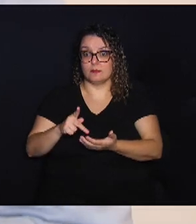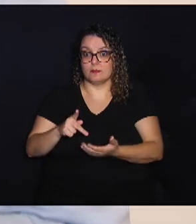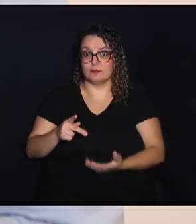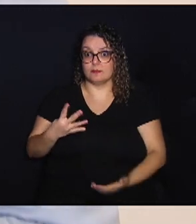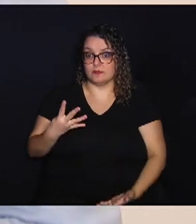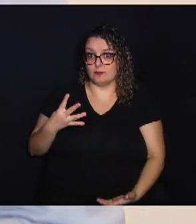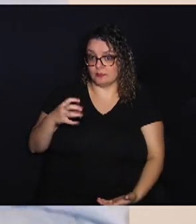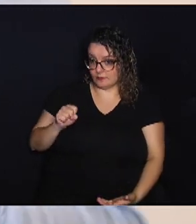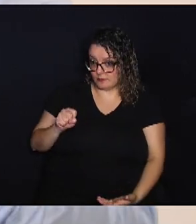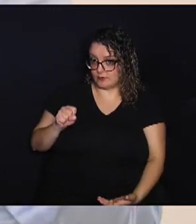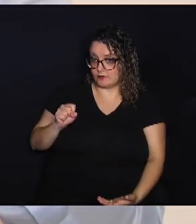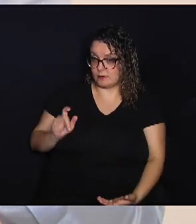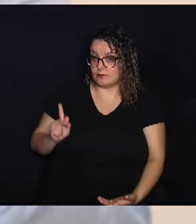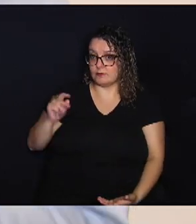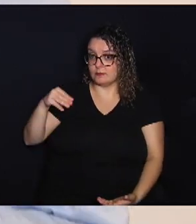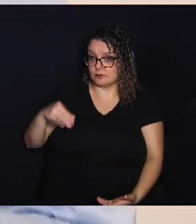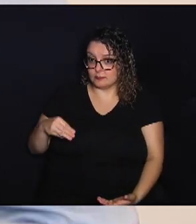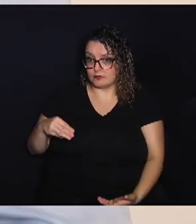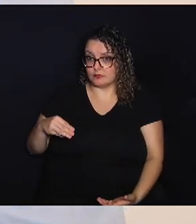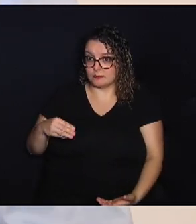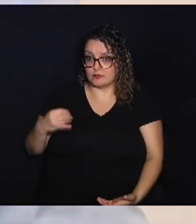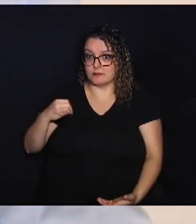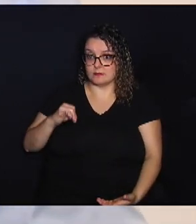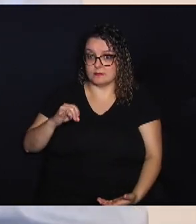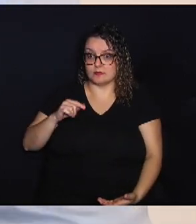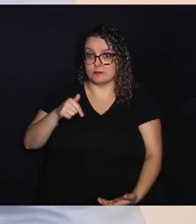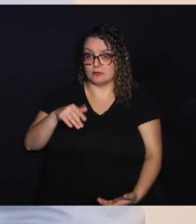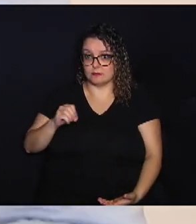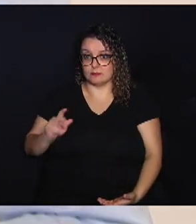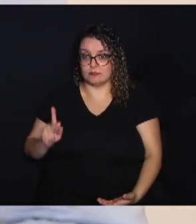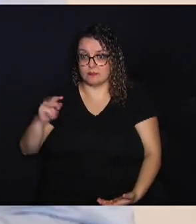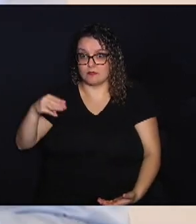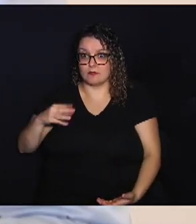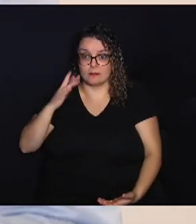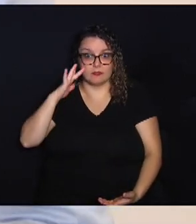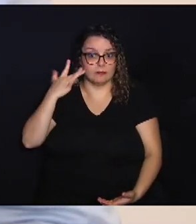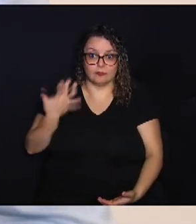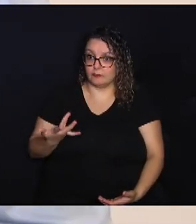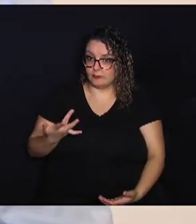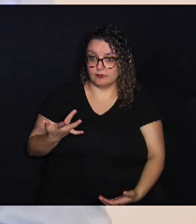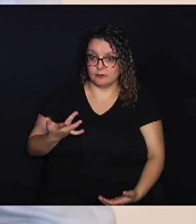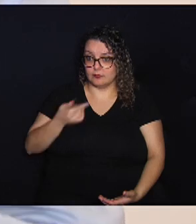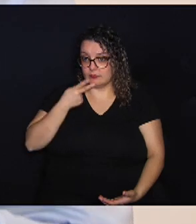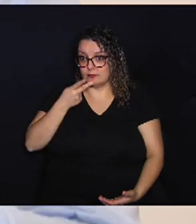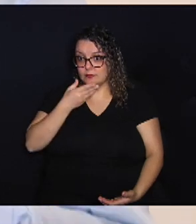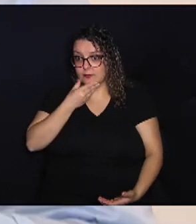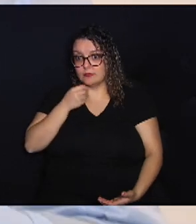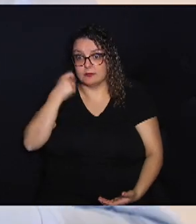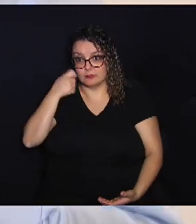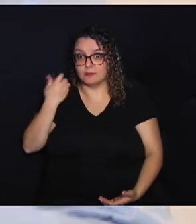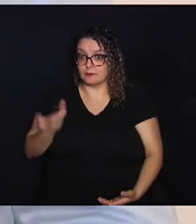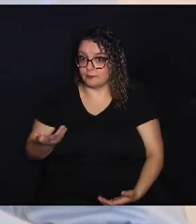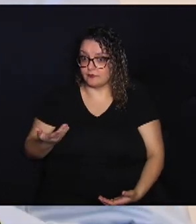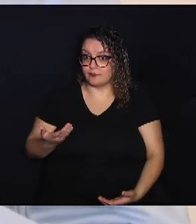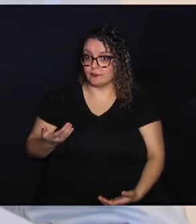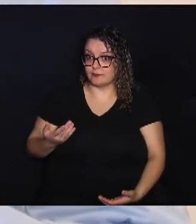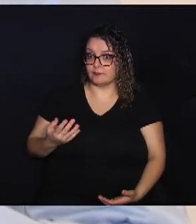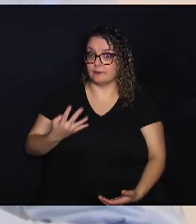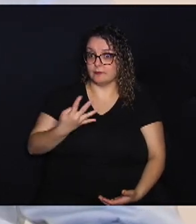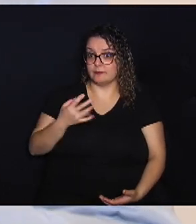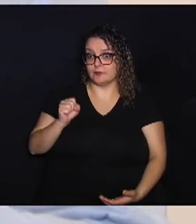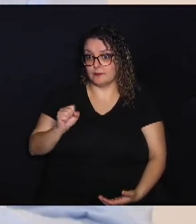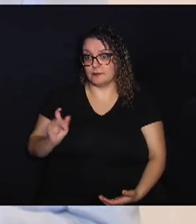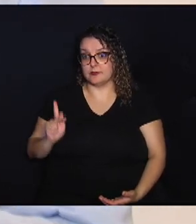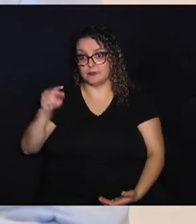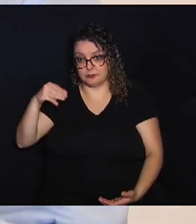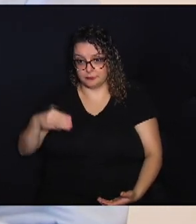48 km por hora. Se ele tivesse a 70, não sei se a gente estaria falando do ator aqui hoje. Então, ele estava a 48 km